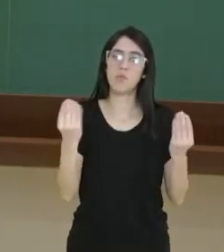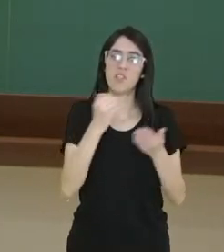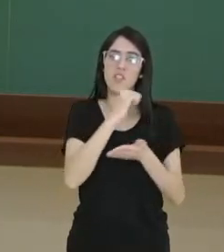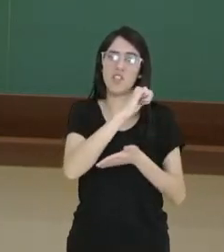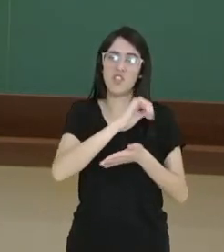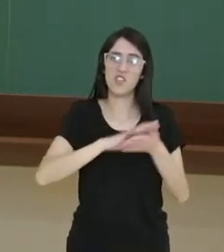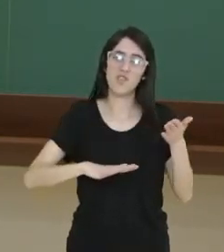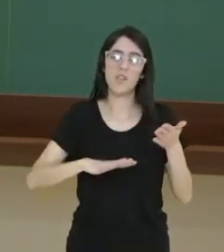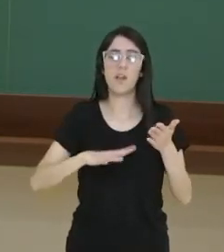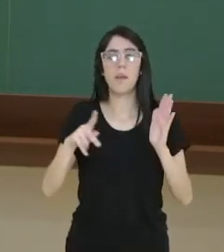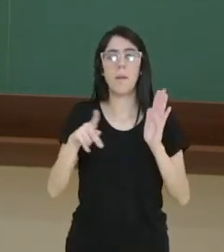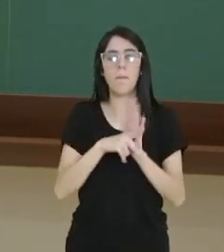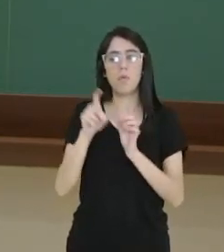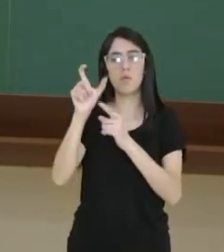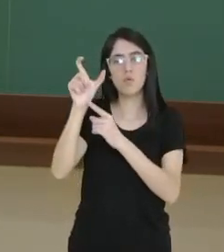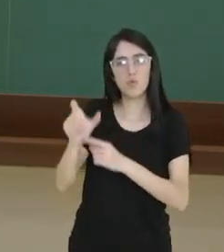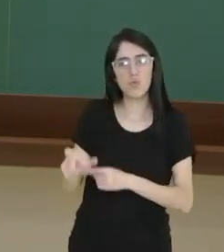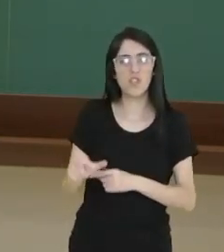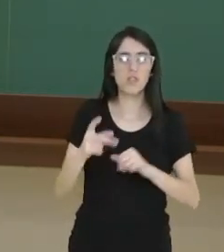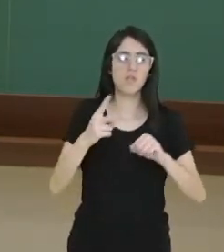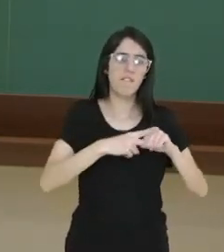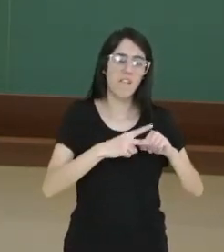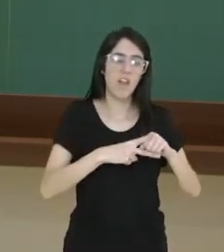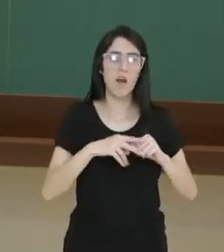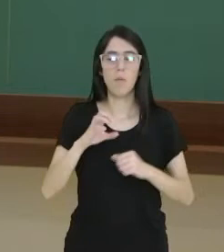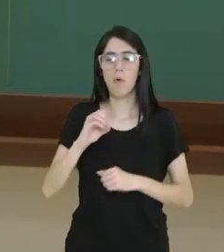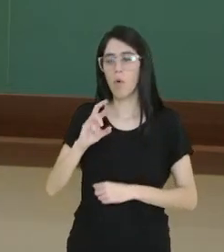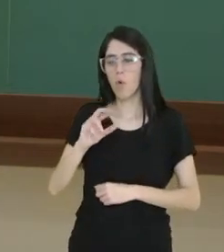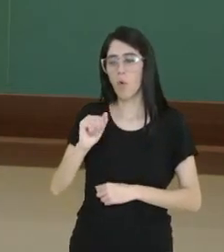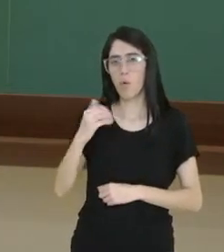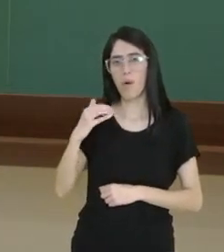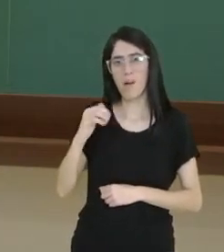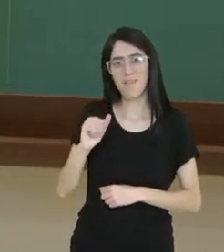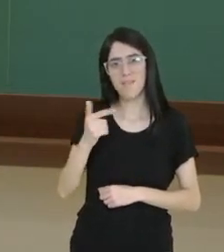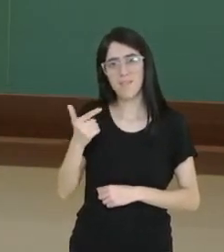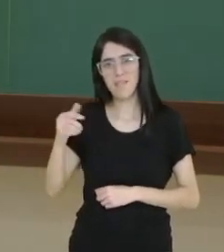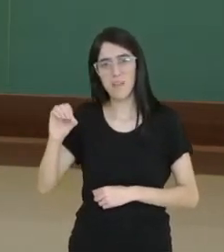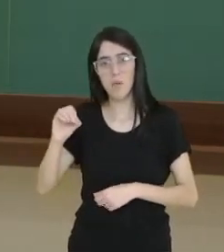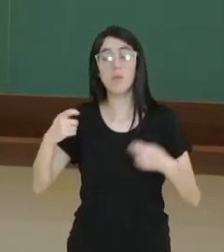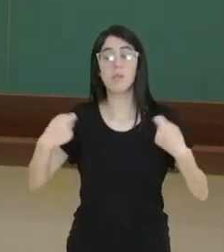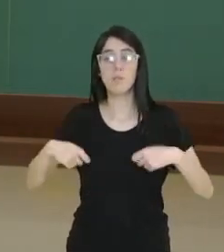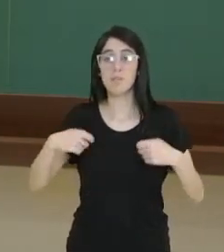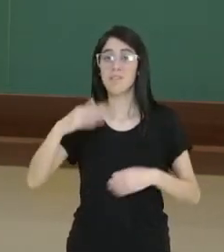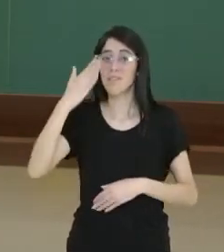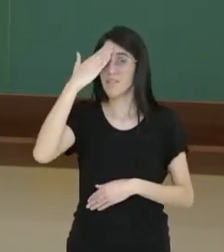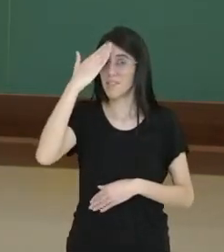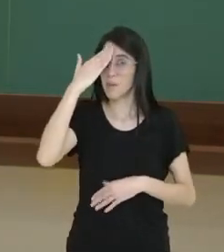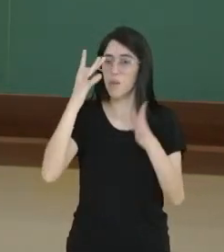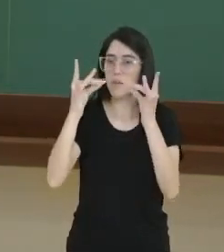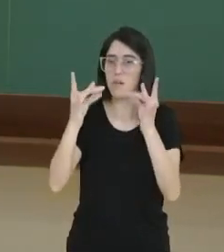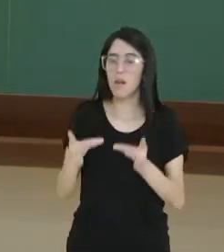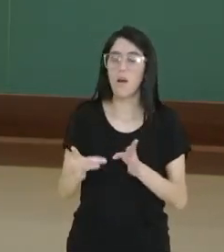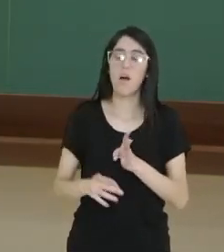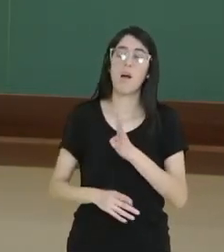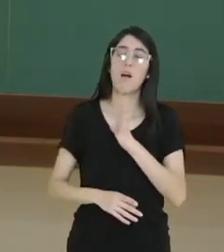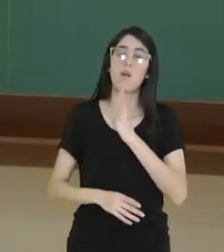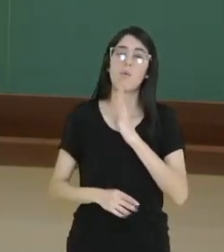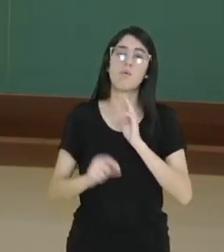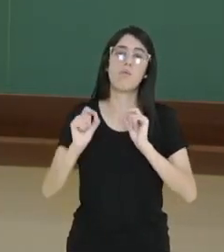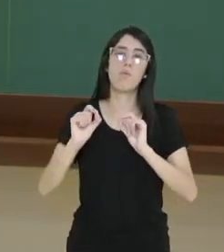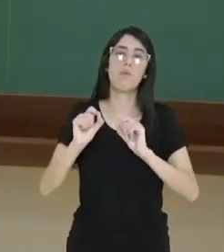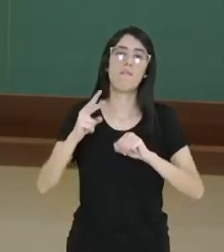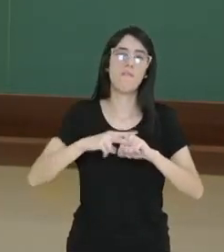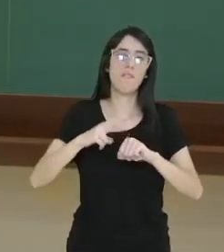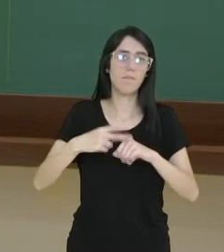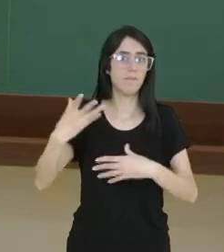relacionadas a sujeito, verbo, oração, e tudo isso precisa, então, né, que eu conheça, então, o que é o verbo e